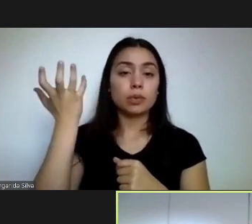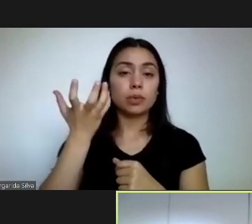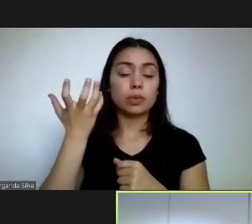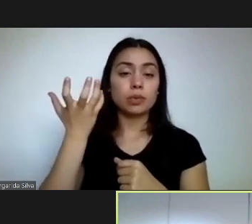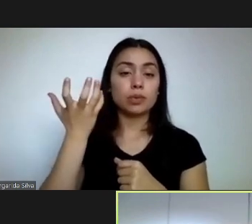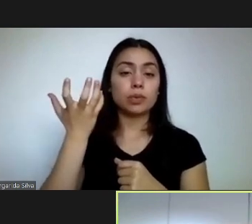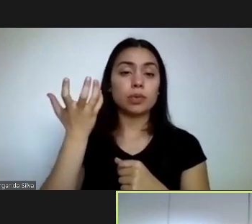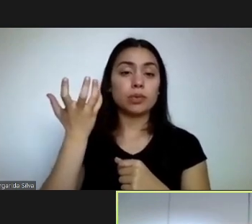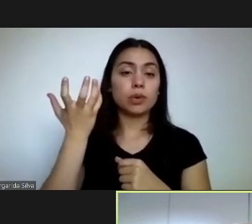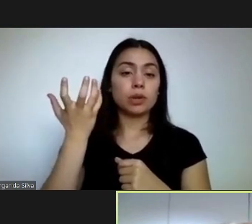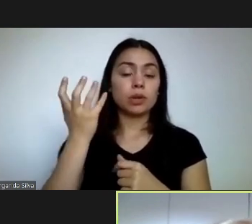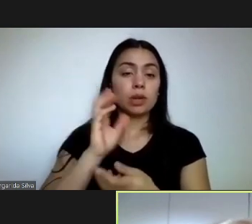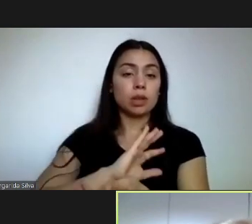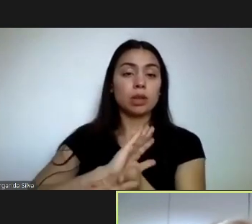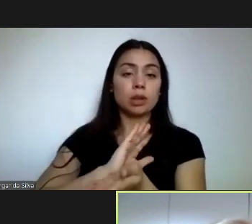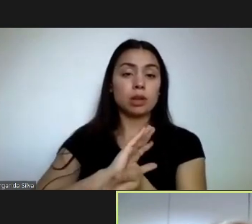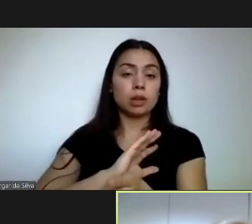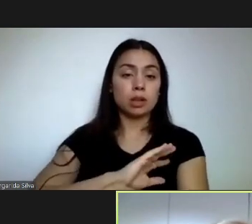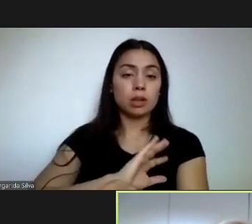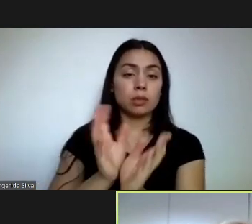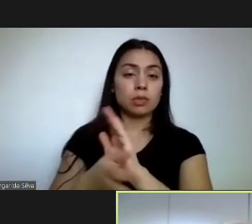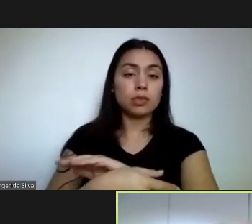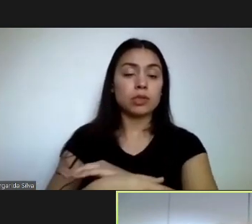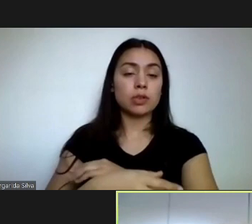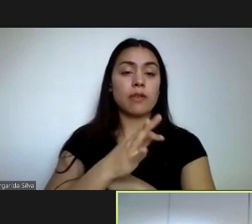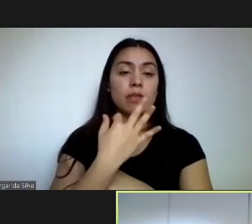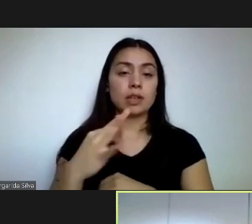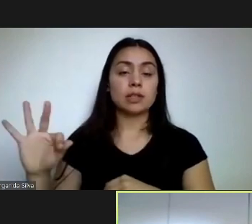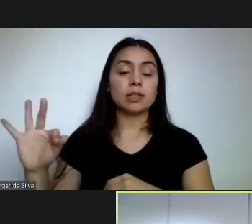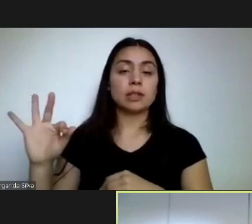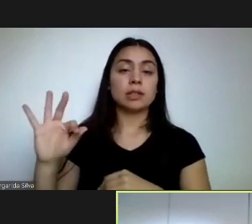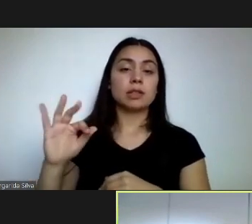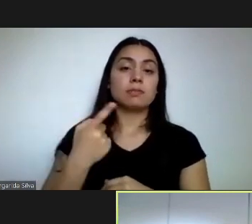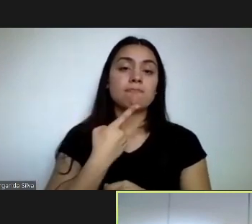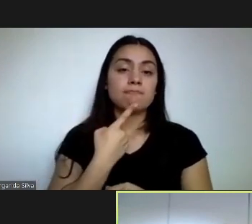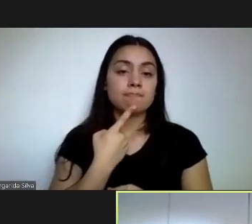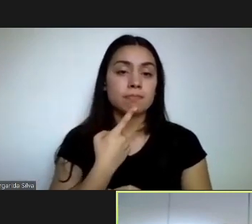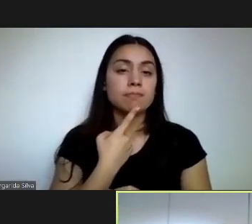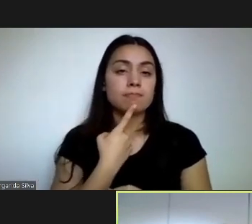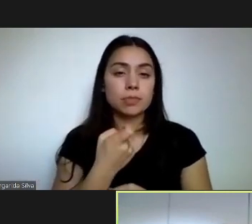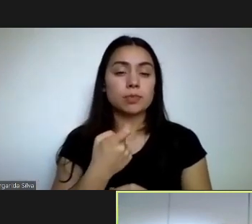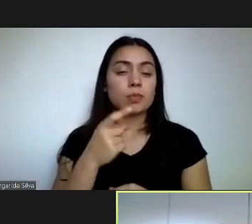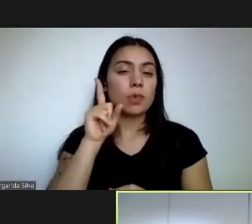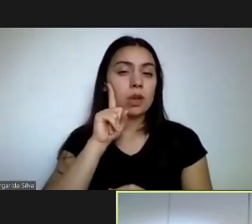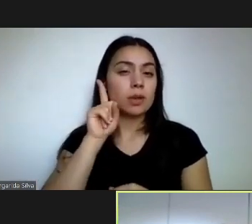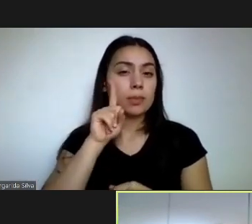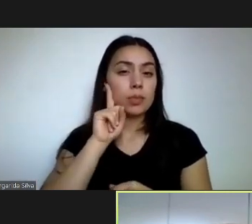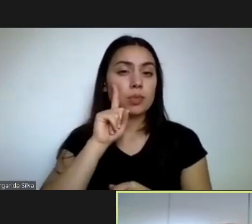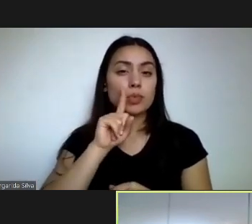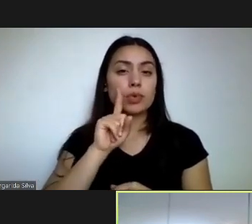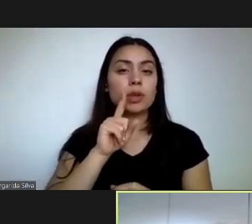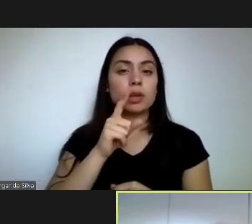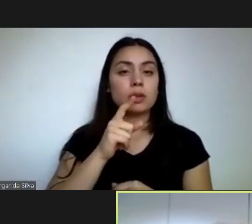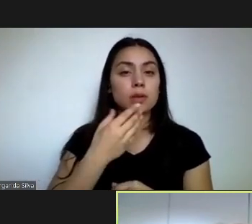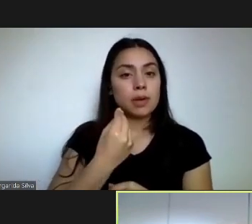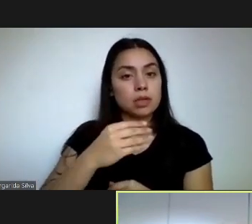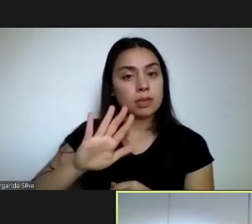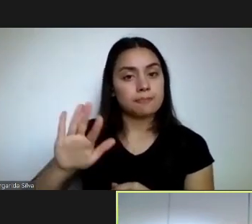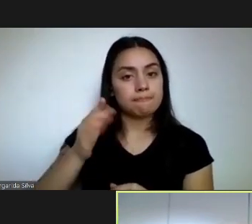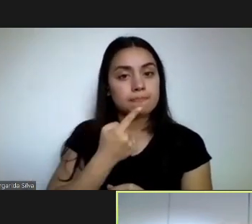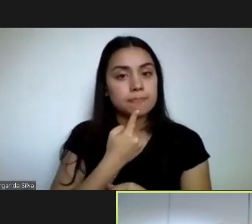Revolução Francesa, estas questões todas que é importante pôr os alunos a conversar. Depois,